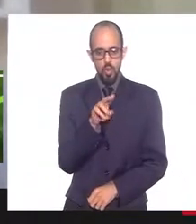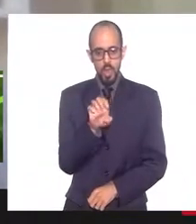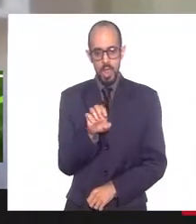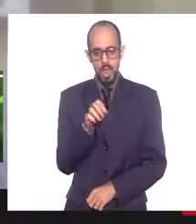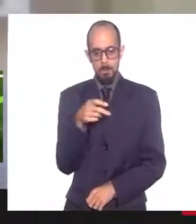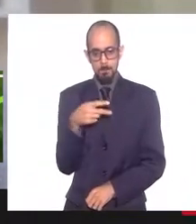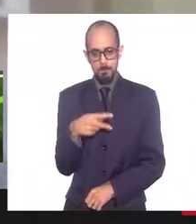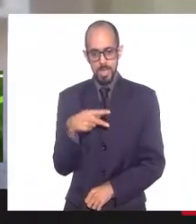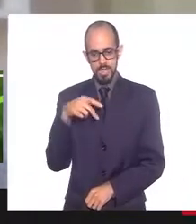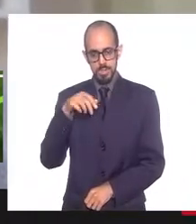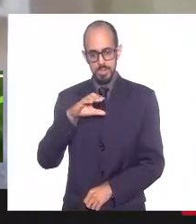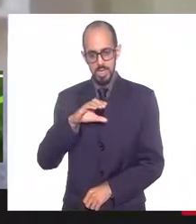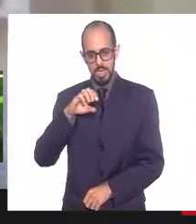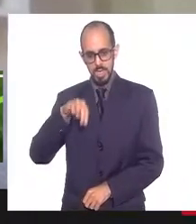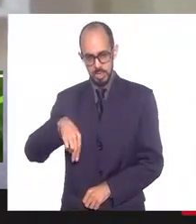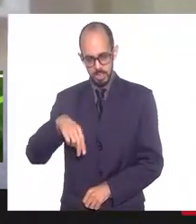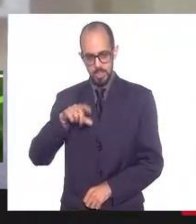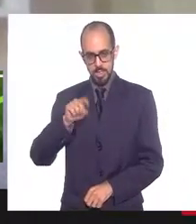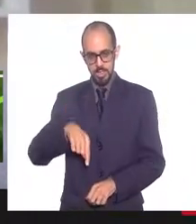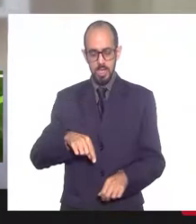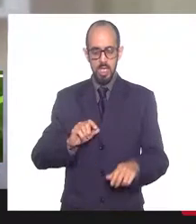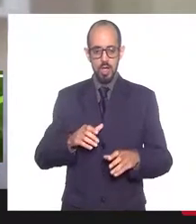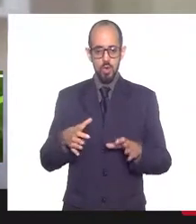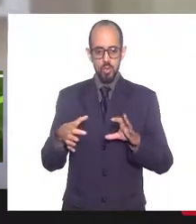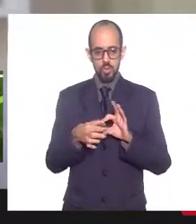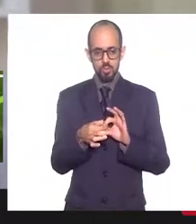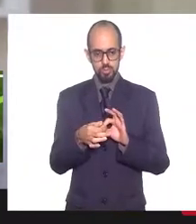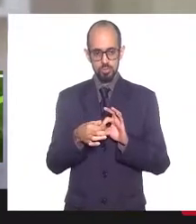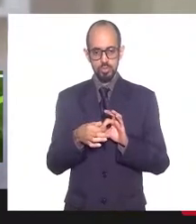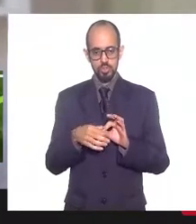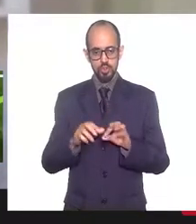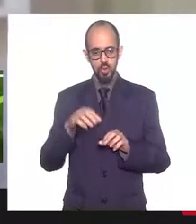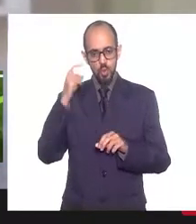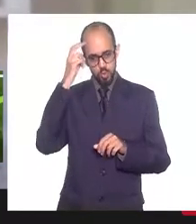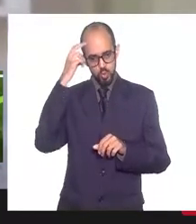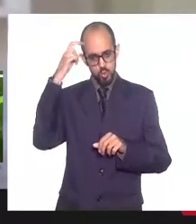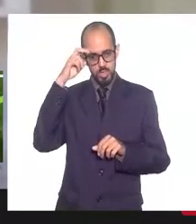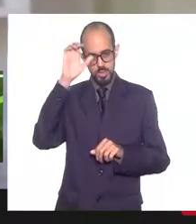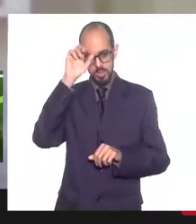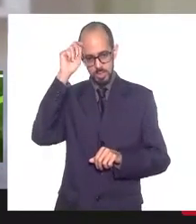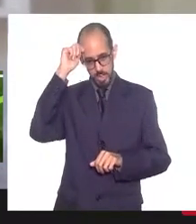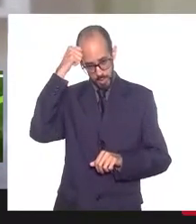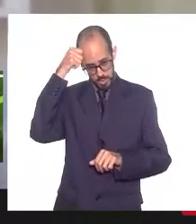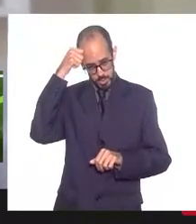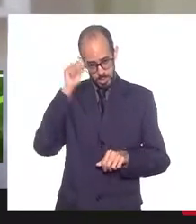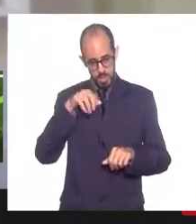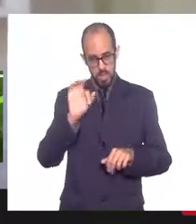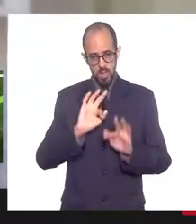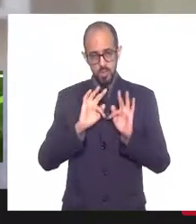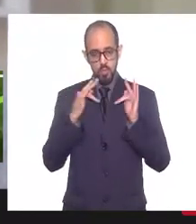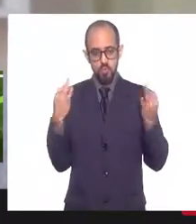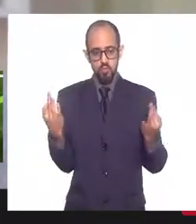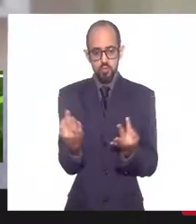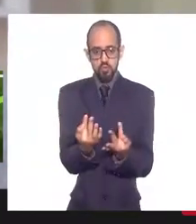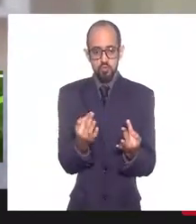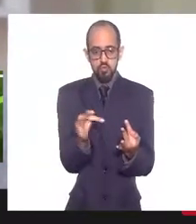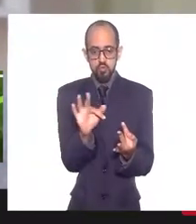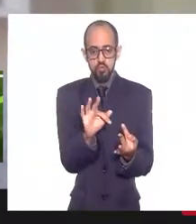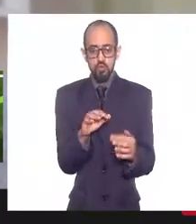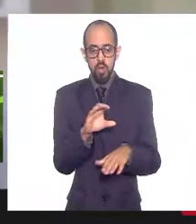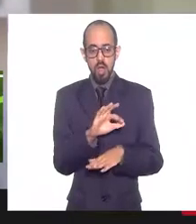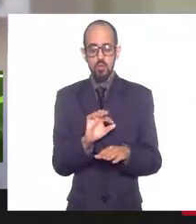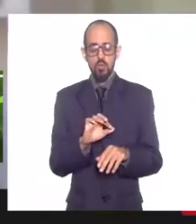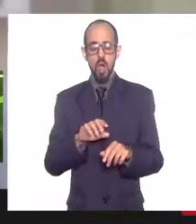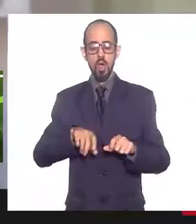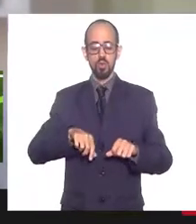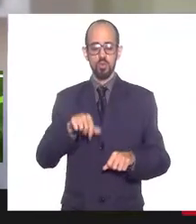Culturas Negras, atualmente como conselheira de patrimônio, Força Pótima, Fórum Nacional de Segurança Alimentar e